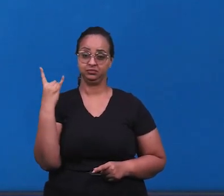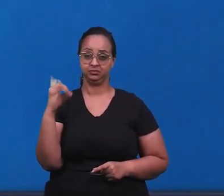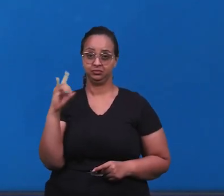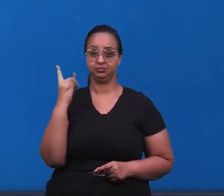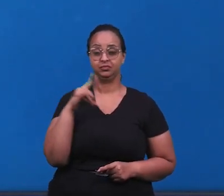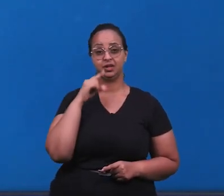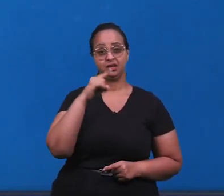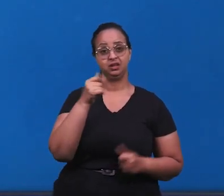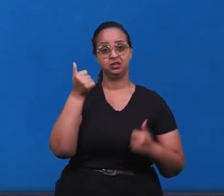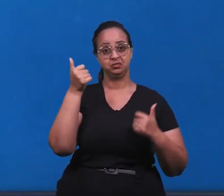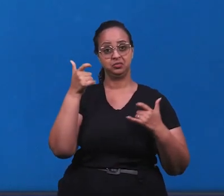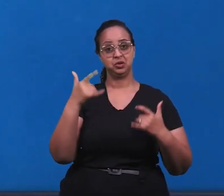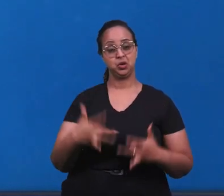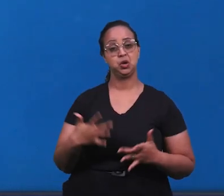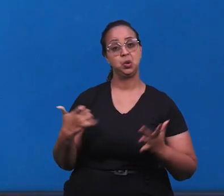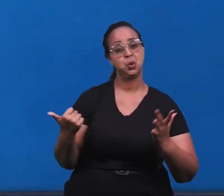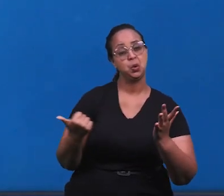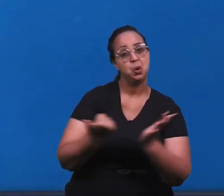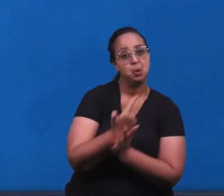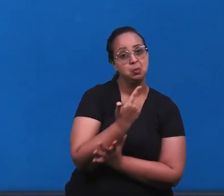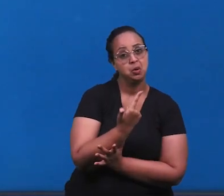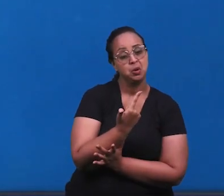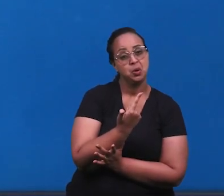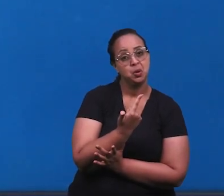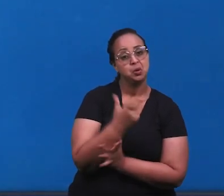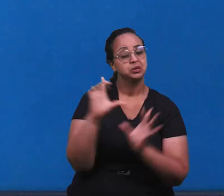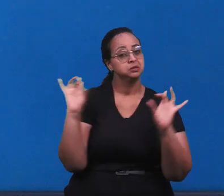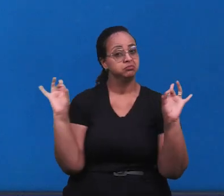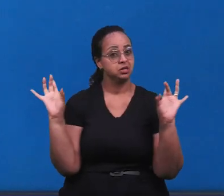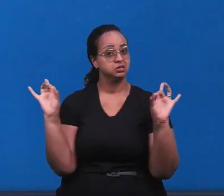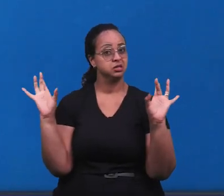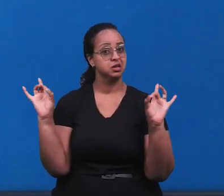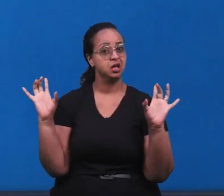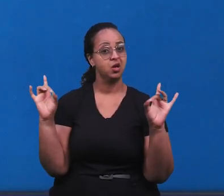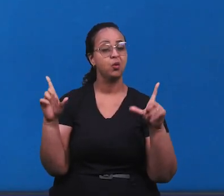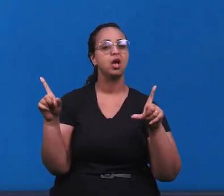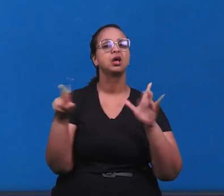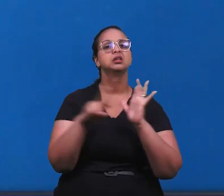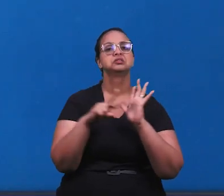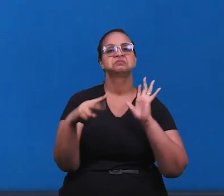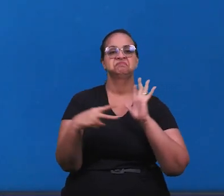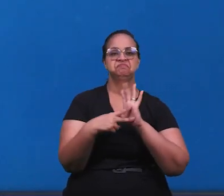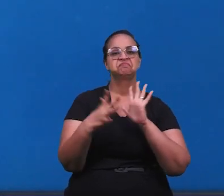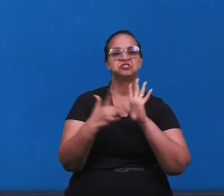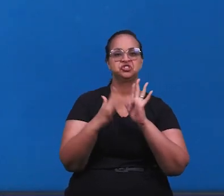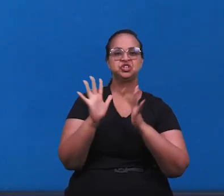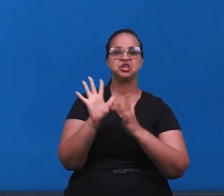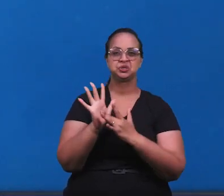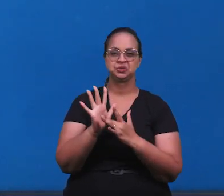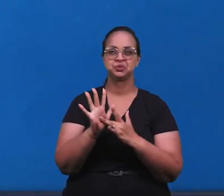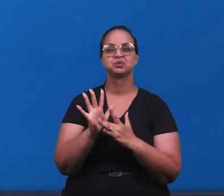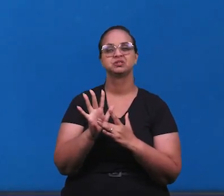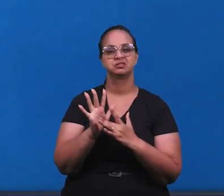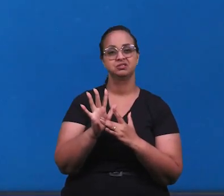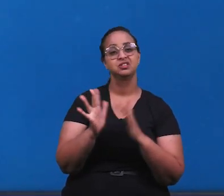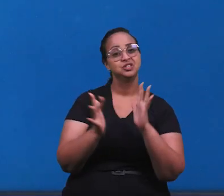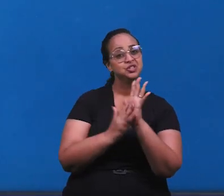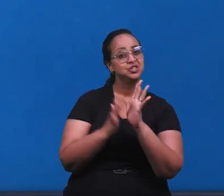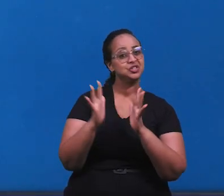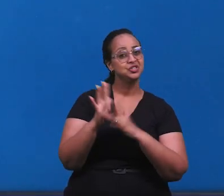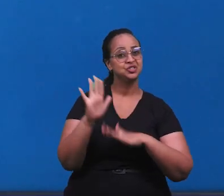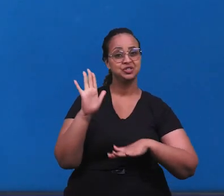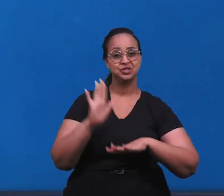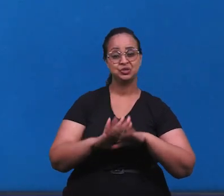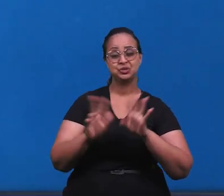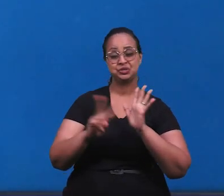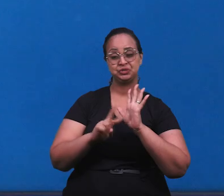muito interessante, porque além de dizer que ele comprou aquela pérola preciosa, aquela pérola representa Jesus, né? E